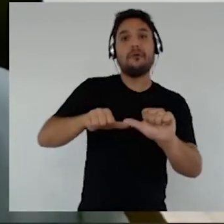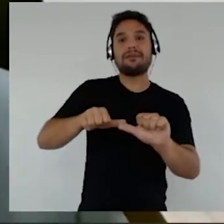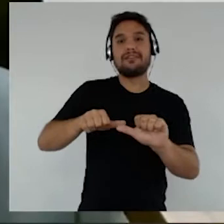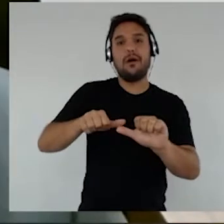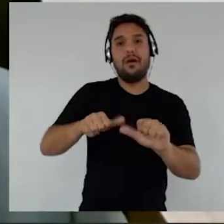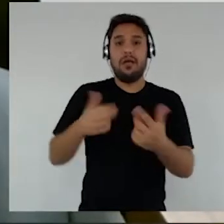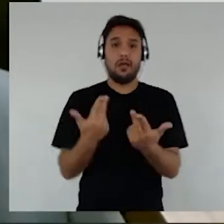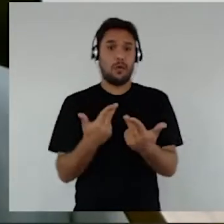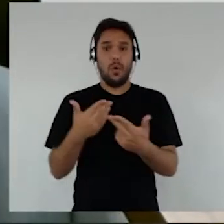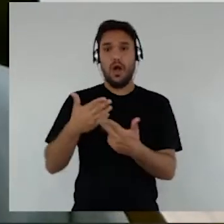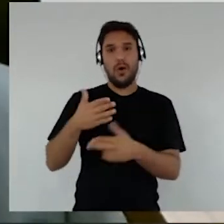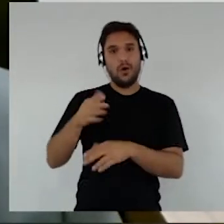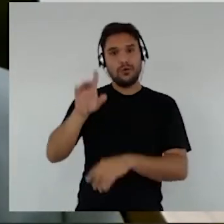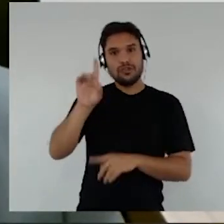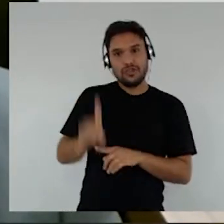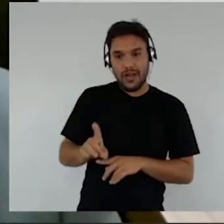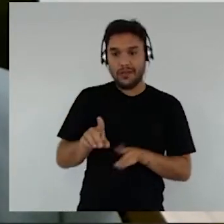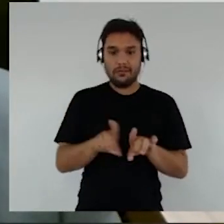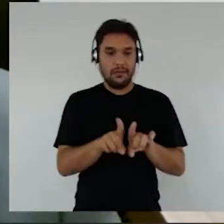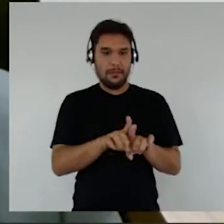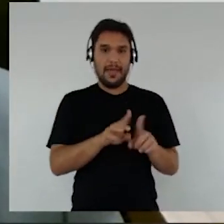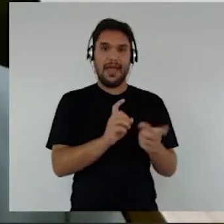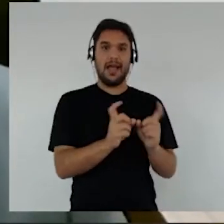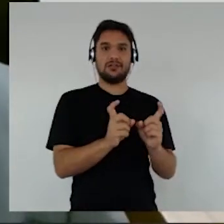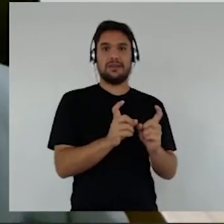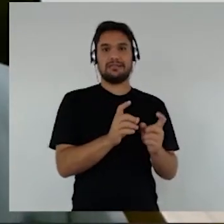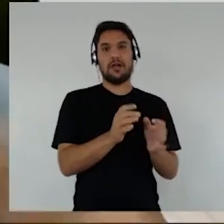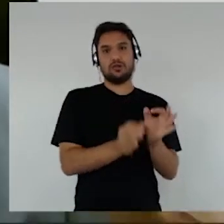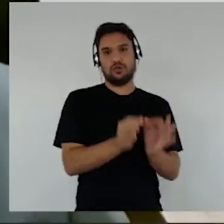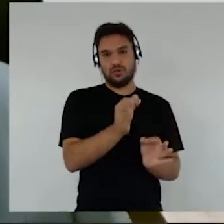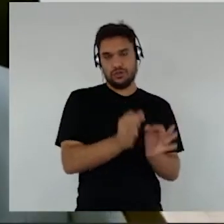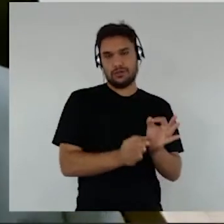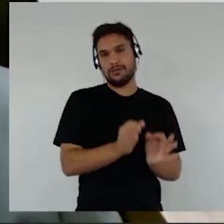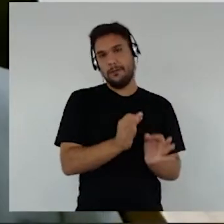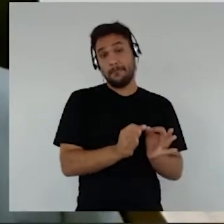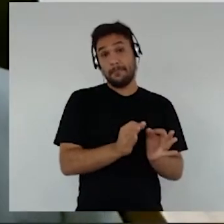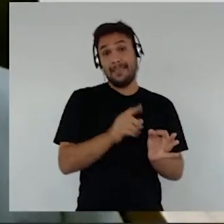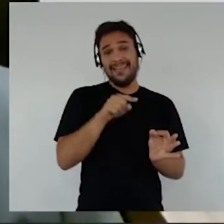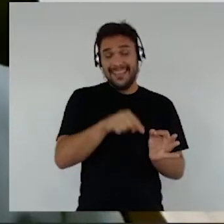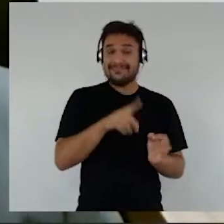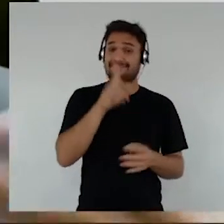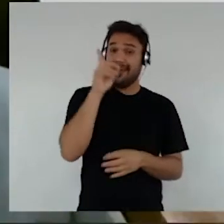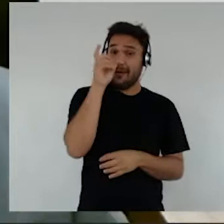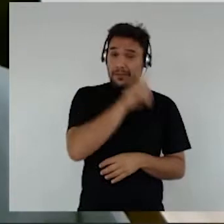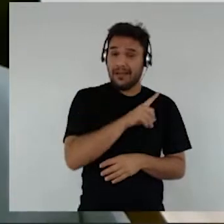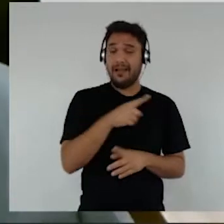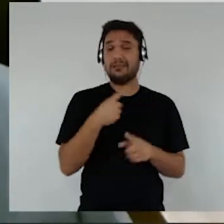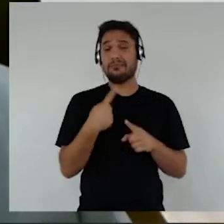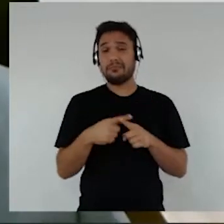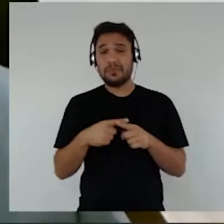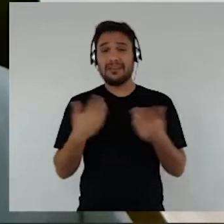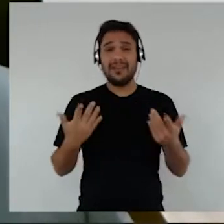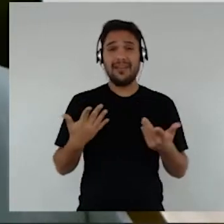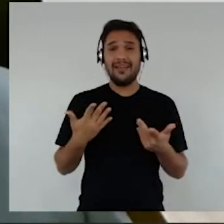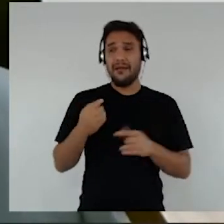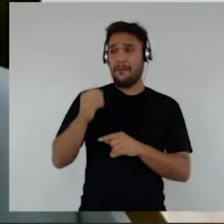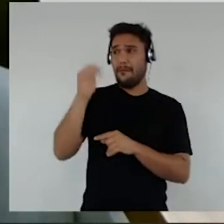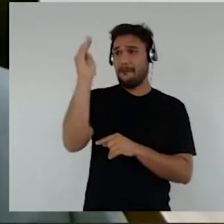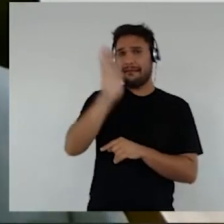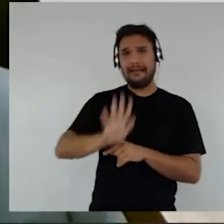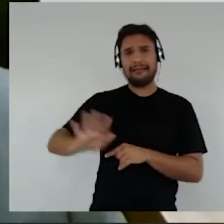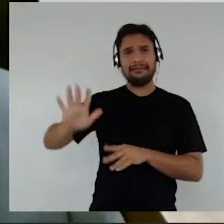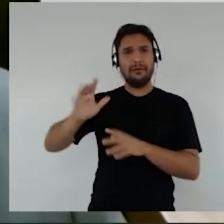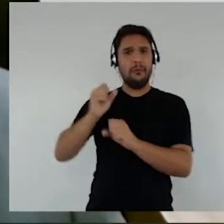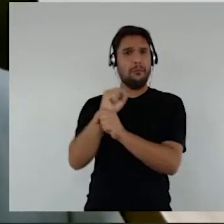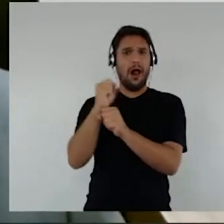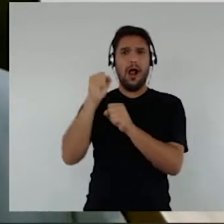é diferente em relação à administração de justiça. E isso se torna especialmente complicado em um país de dimensões continentais, onde